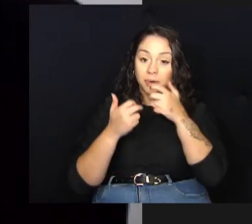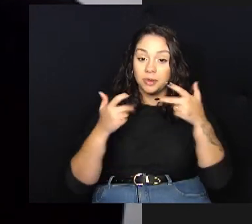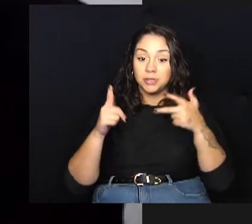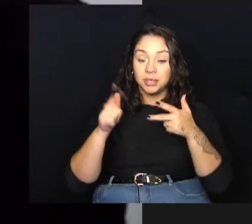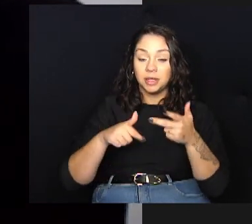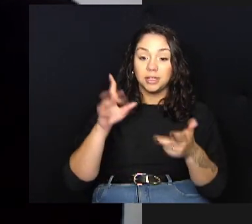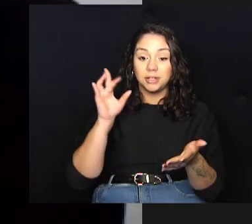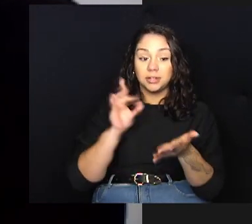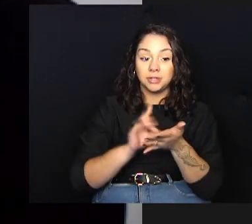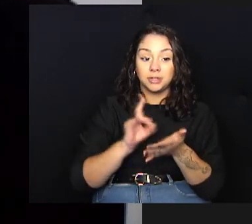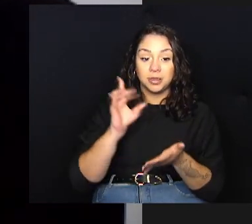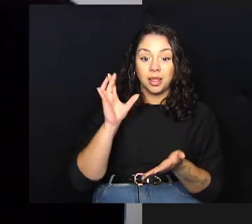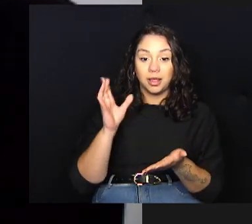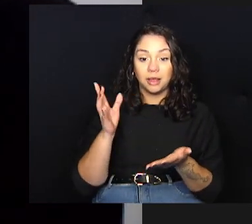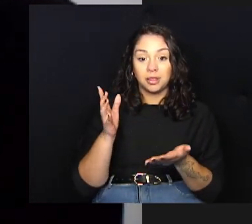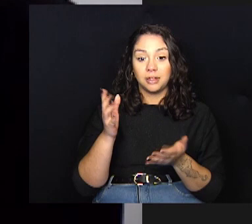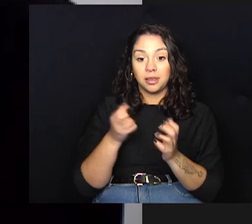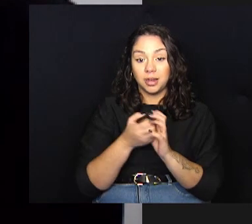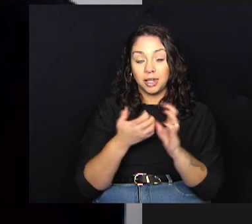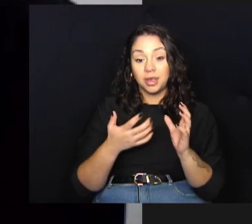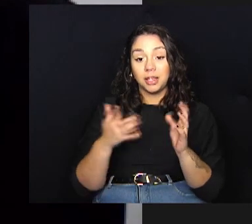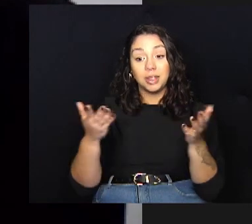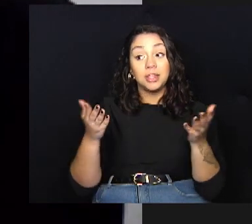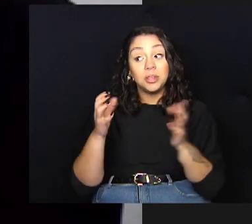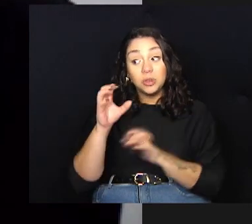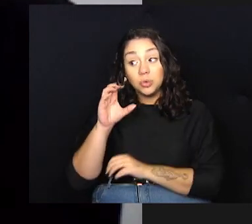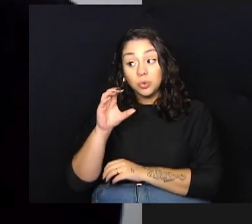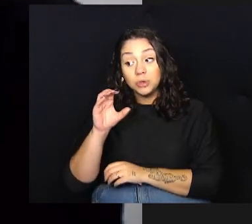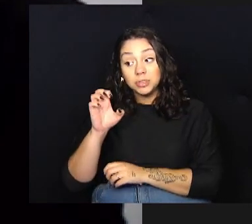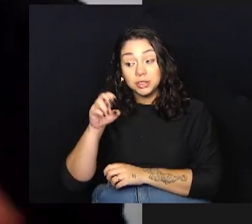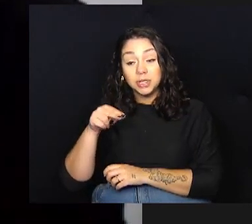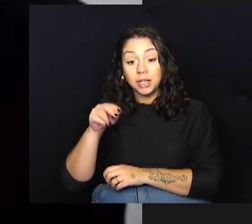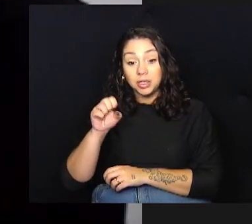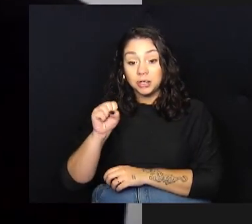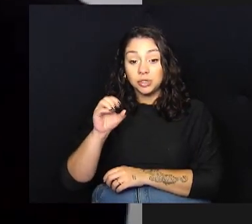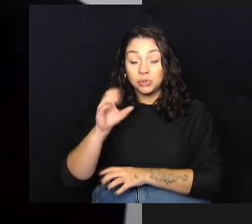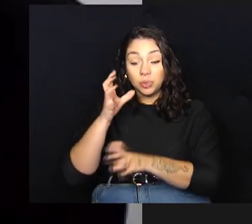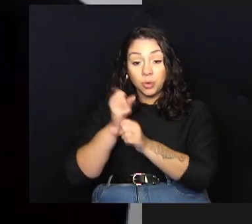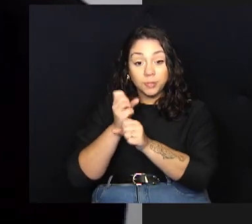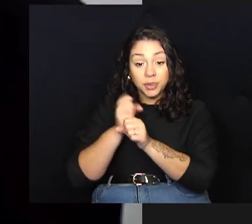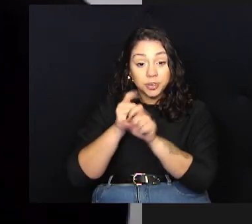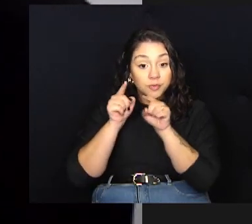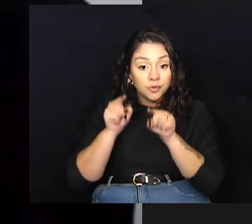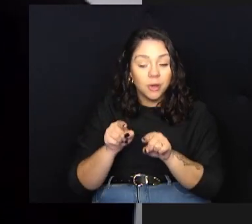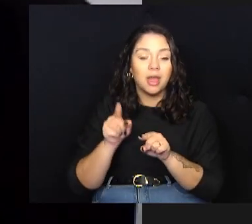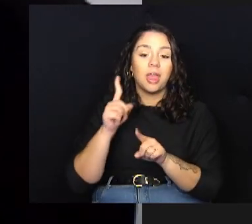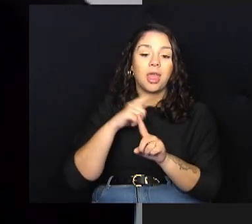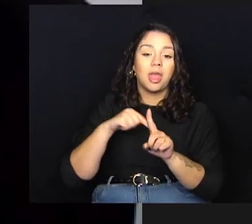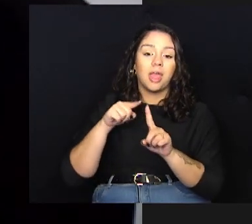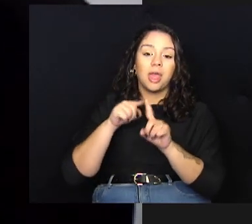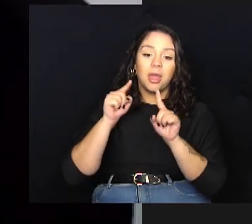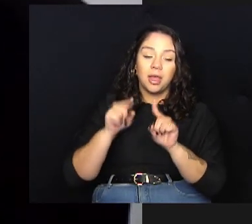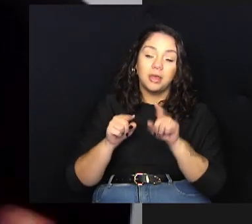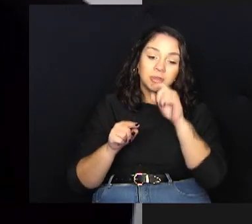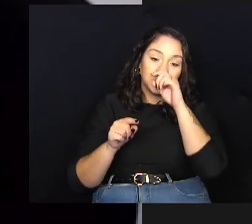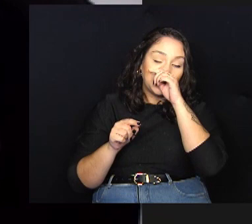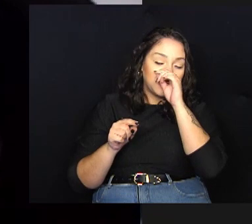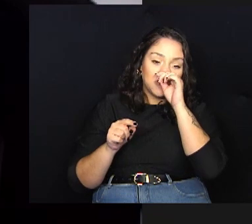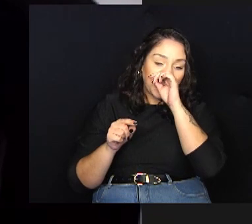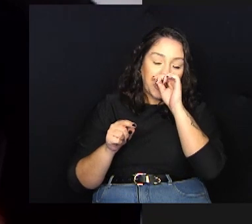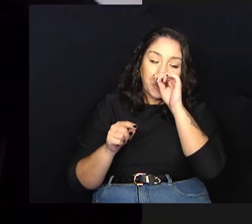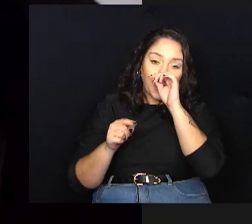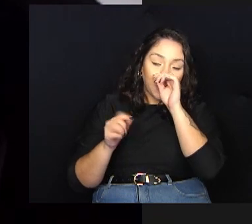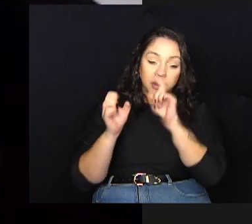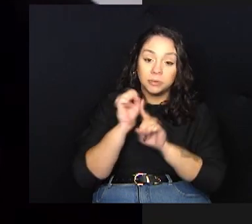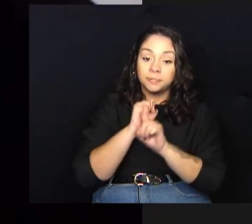né e o senso traz esses elementos da realidade Então acho que isso esse conhecimento social